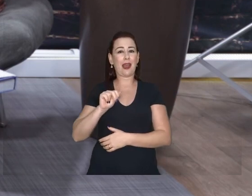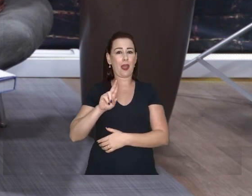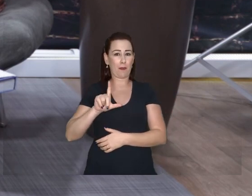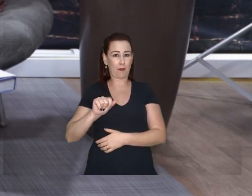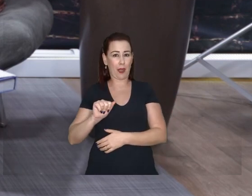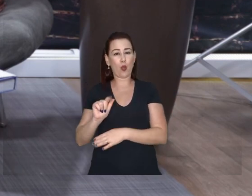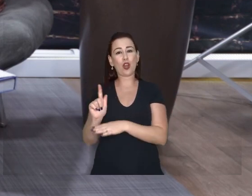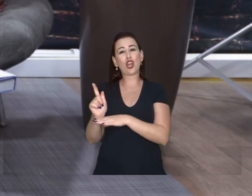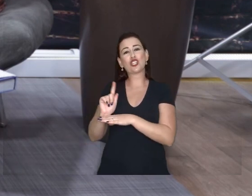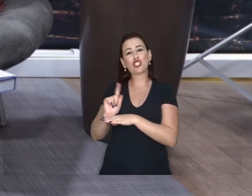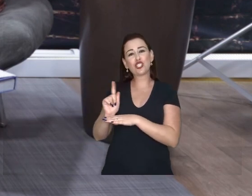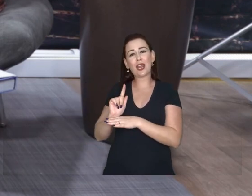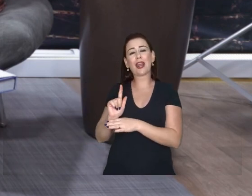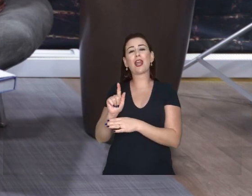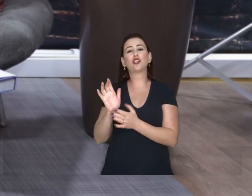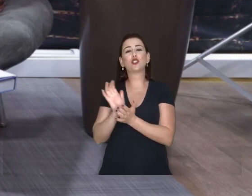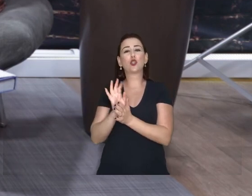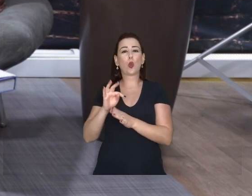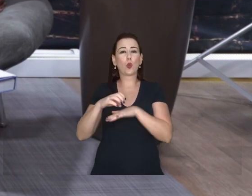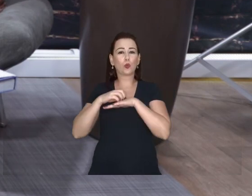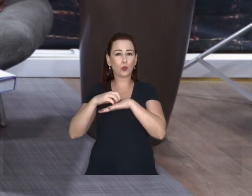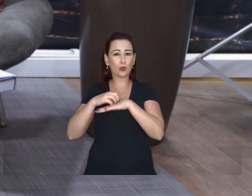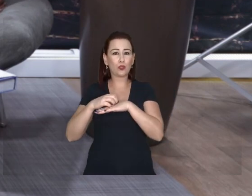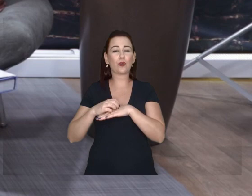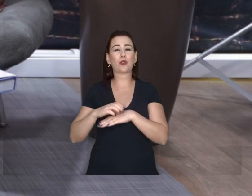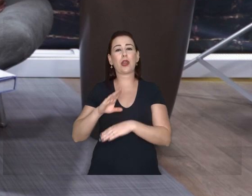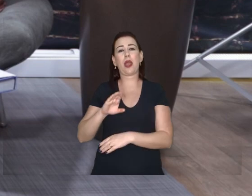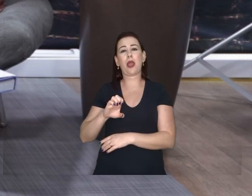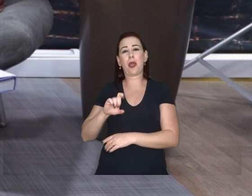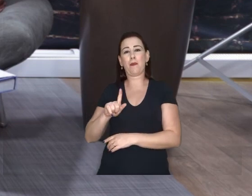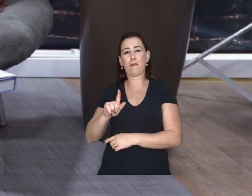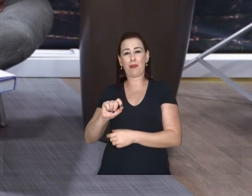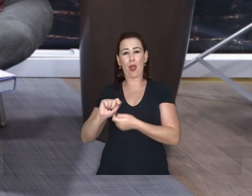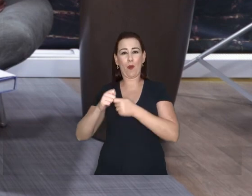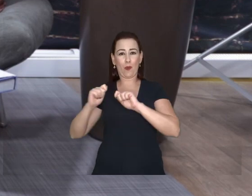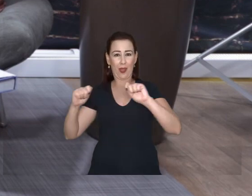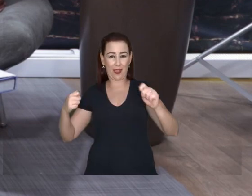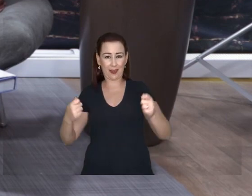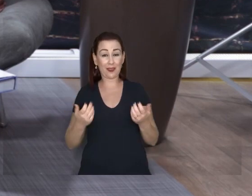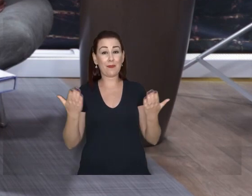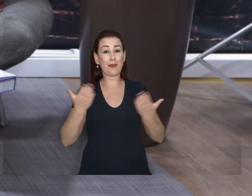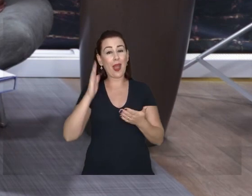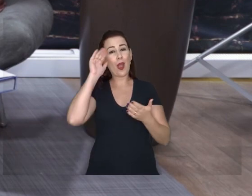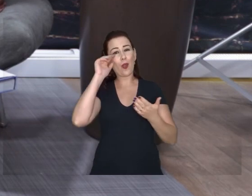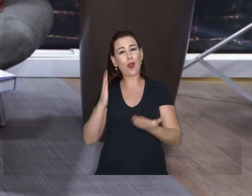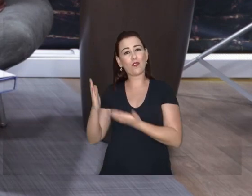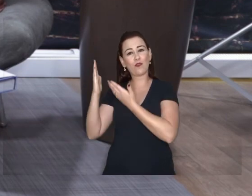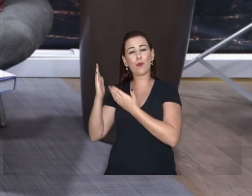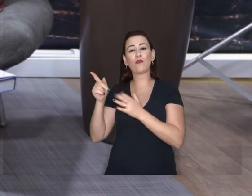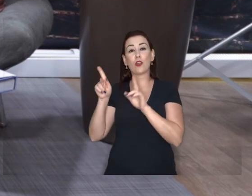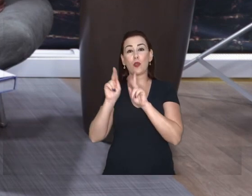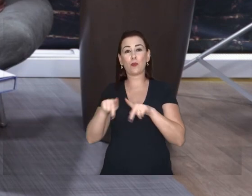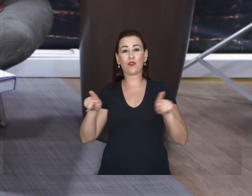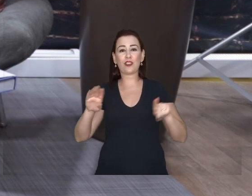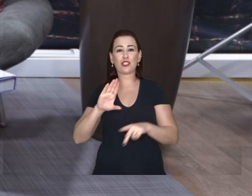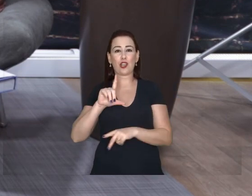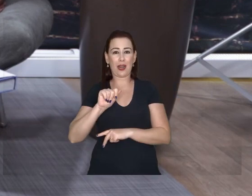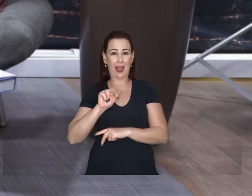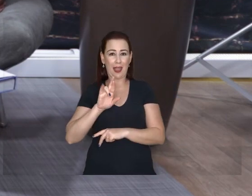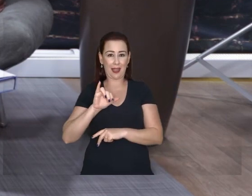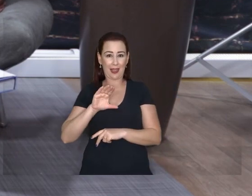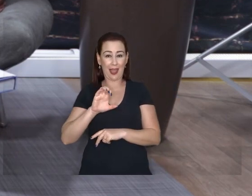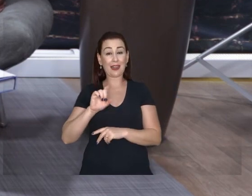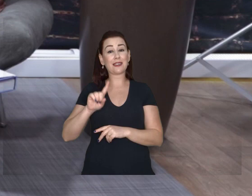Pasti, gerente de Gente, Cultura e Engajamento da Belgo Becarte. Vamos ouvir a professora Clarice Libânio, uma das